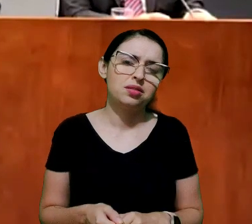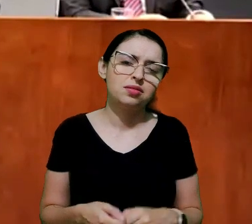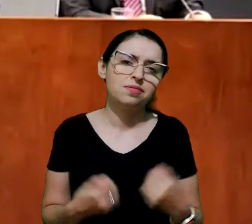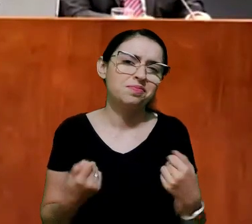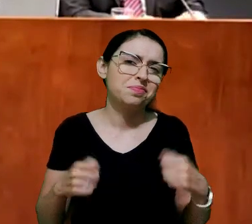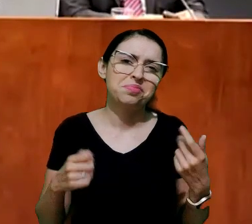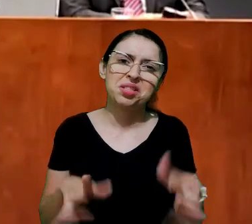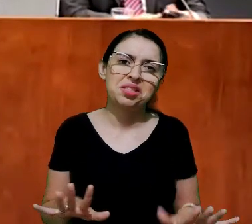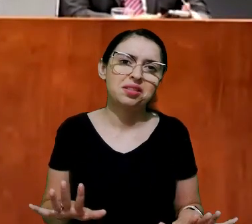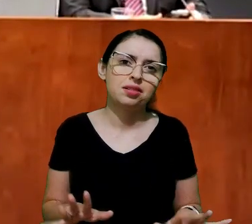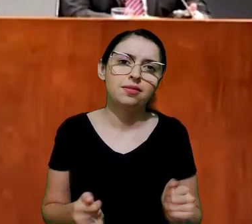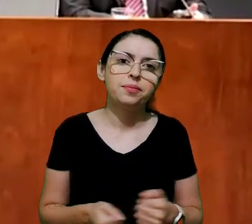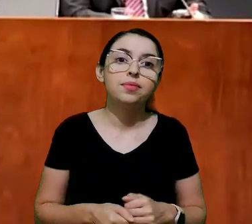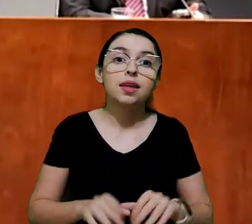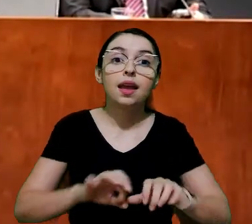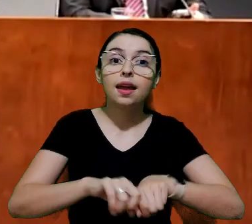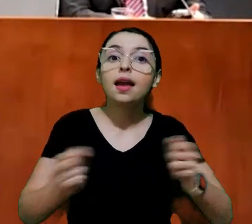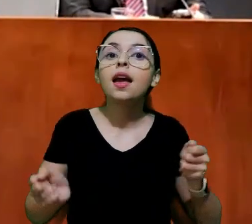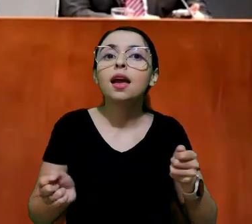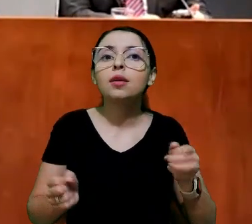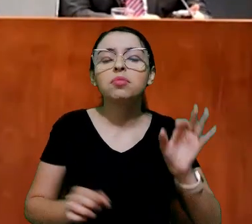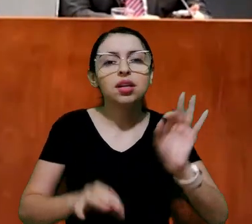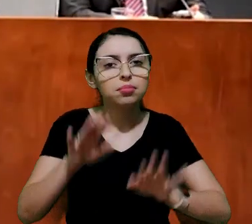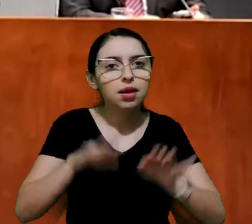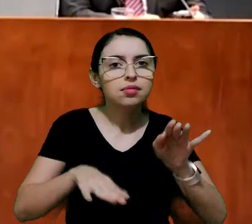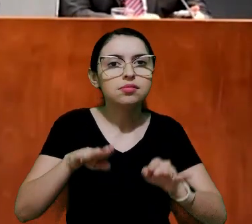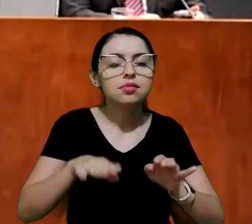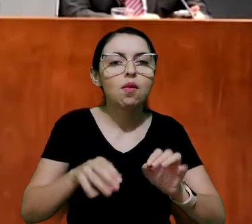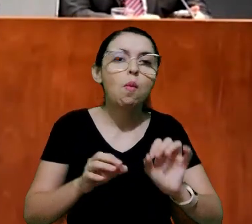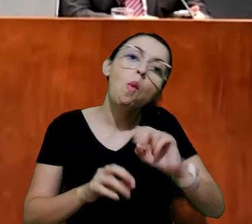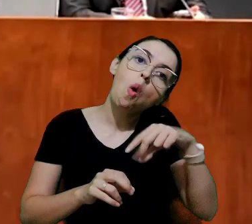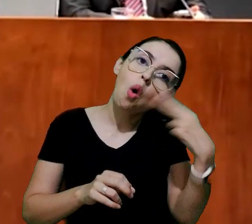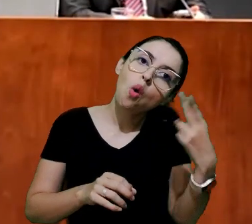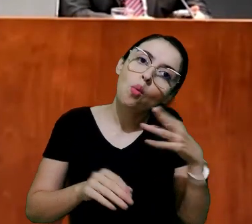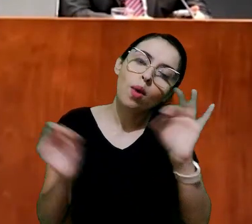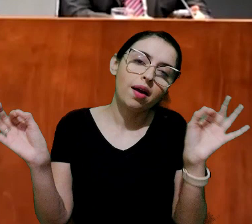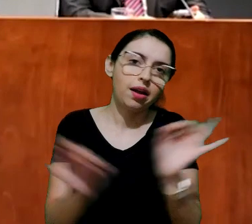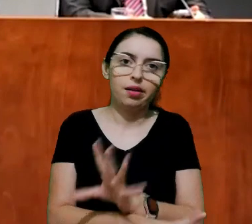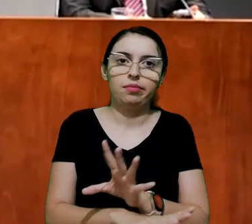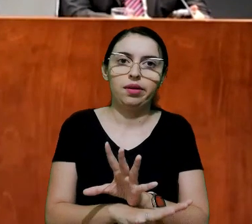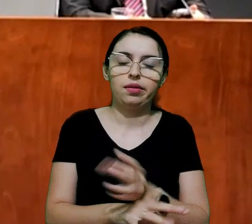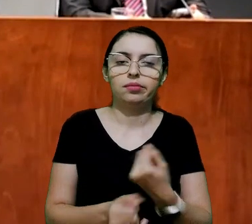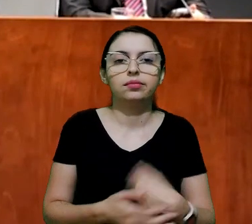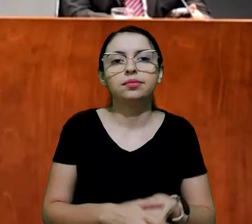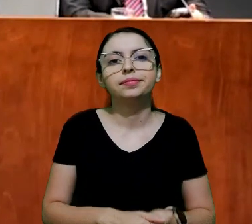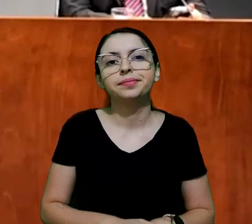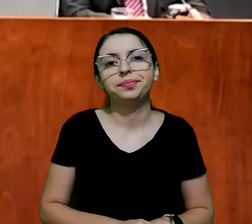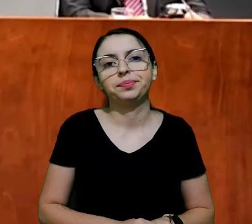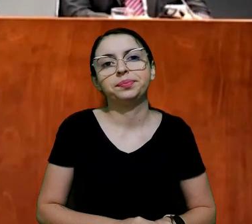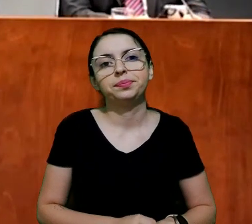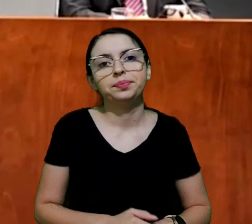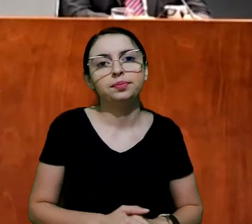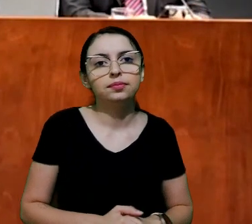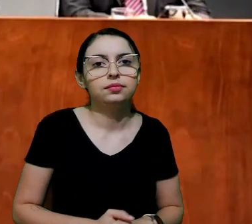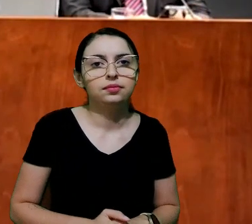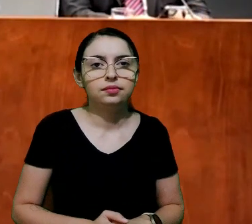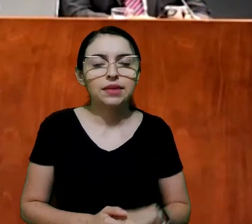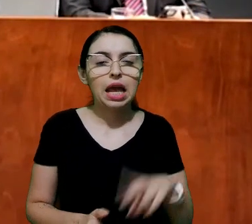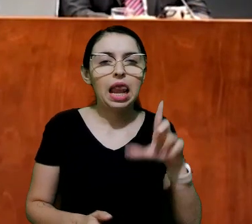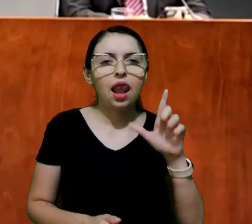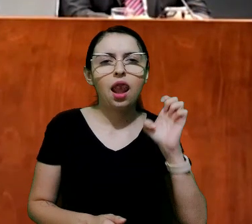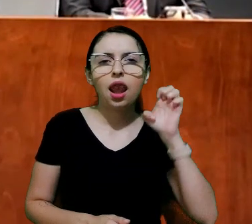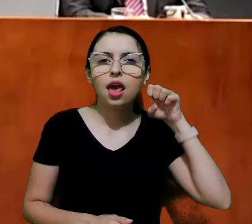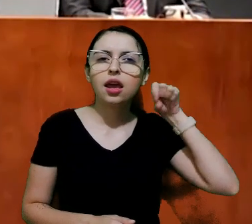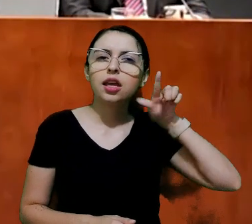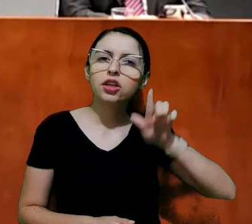haveria necessidade. Então, eu acho que teria que haver uma quebra relativa ou acabar de vez